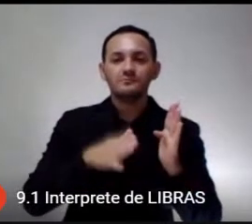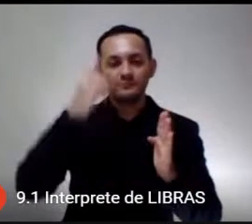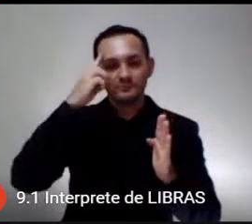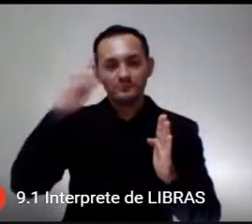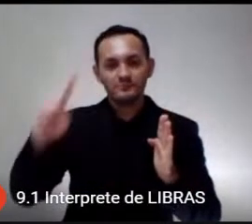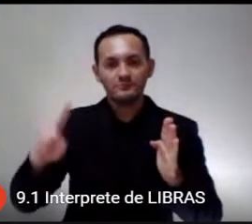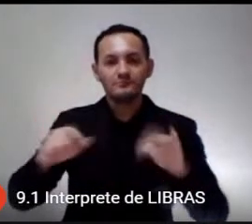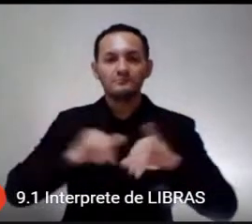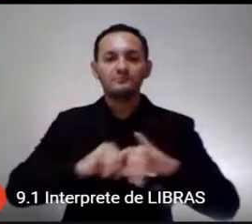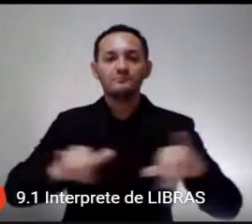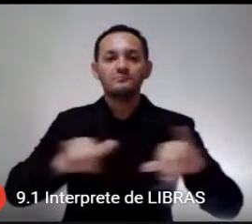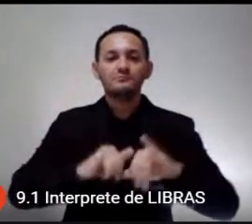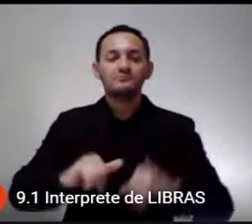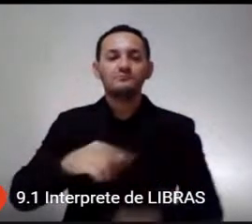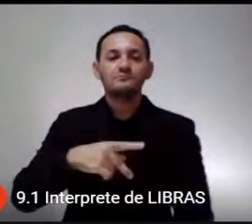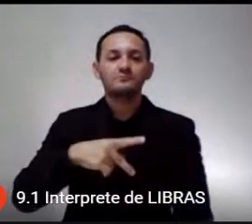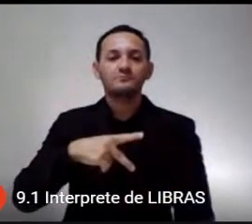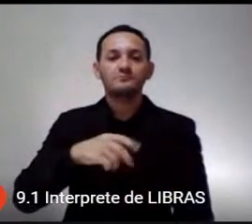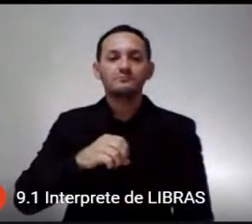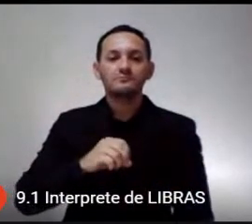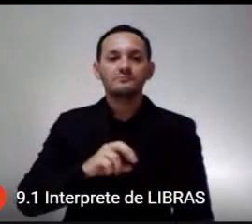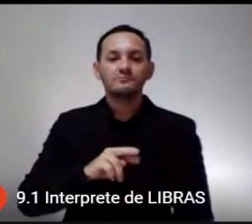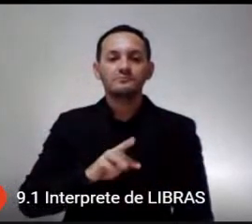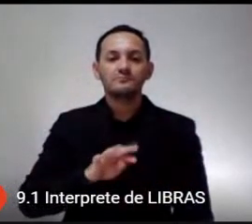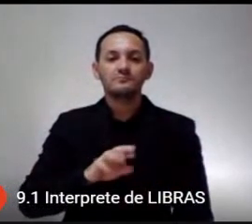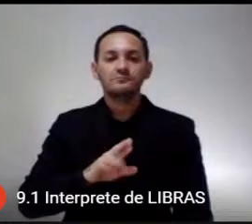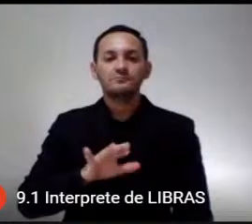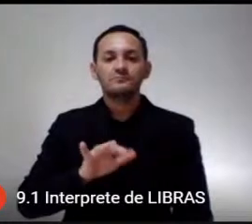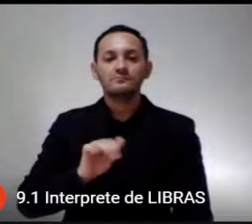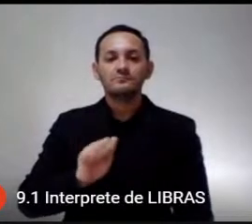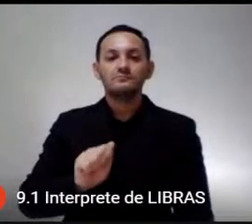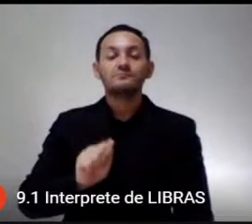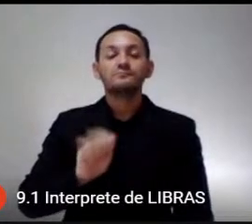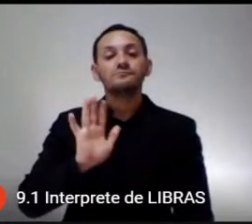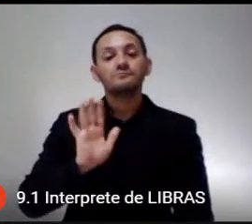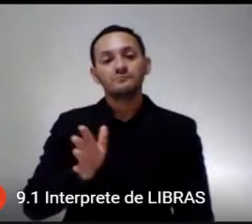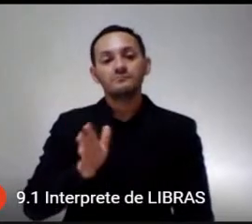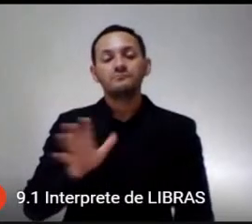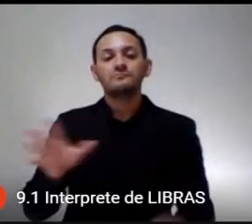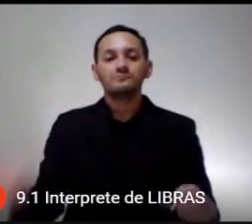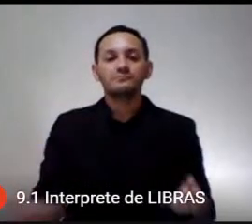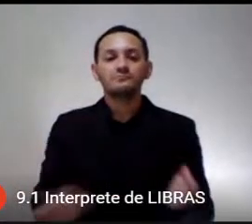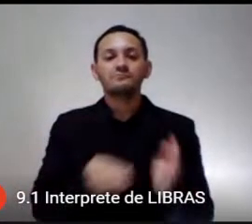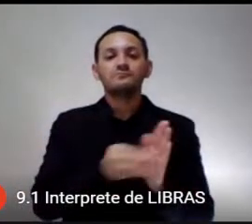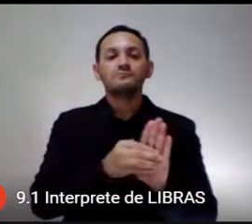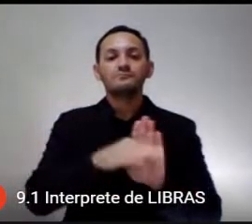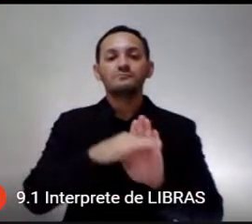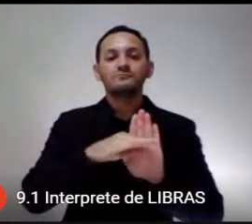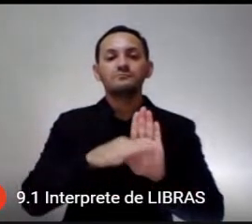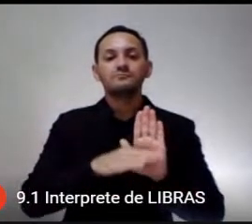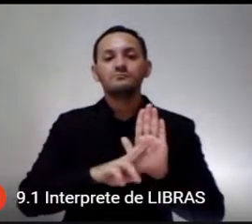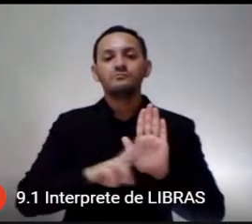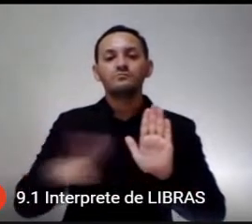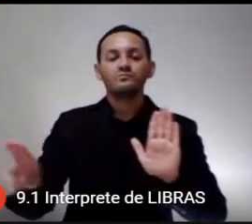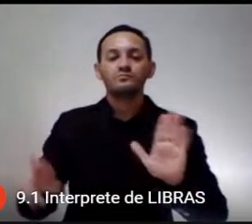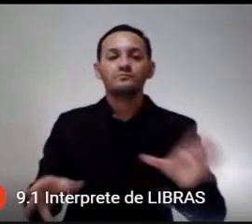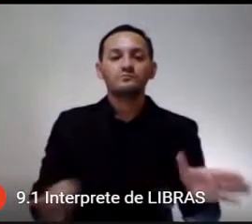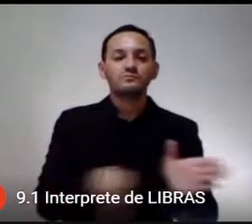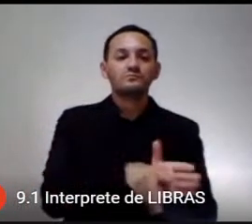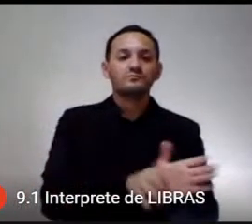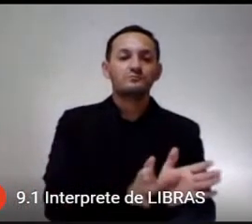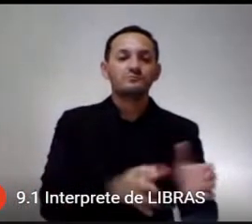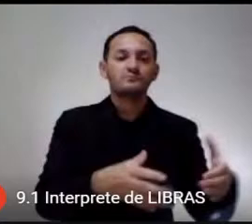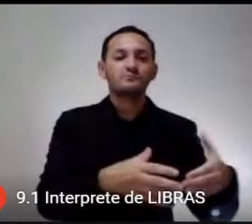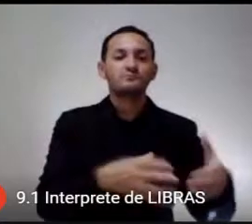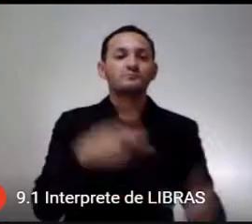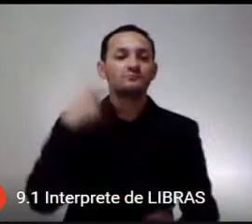portaria, inviável o acolhimento da pretensão relativa à inclusão na lista de filiados.